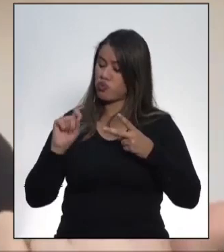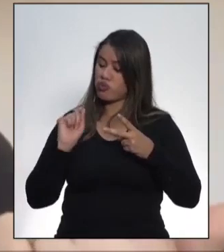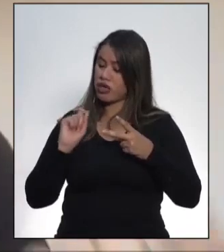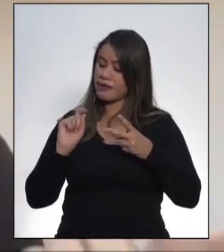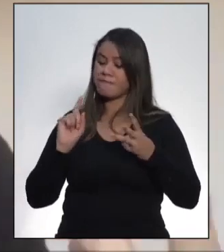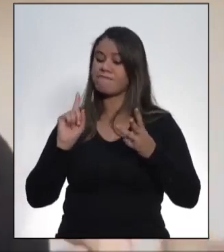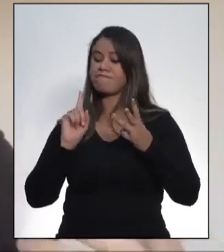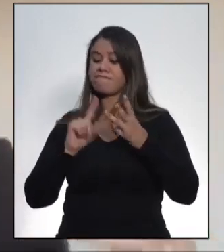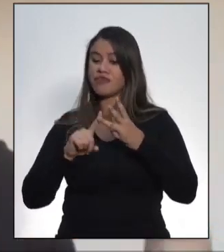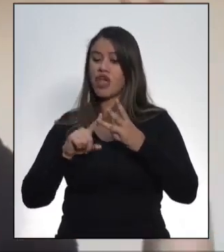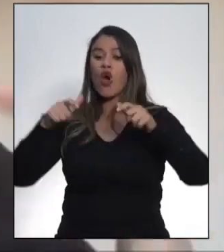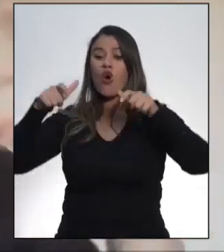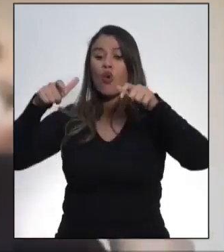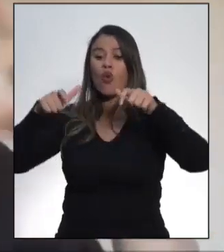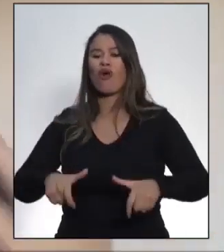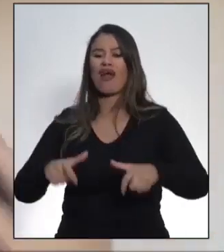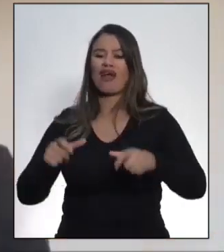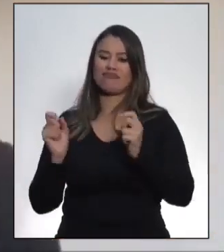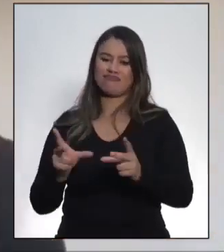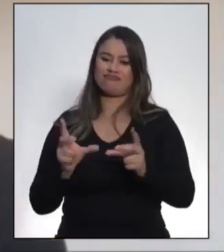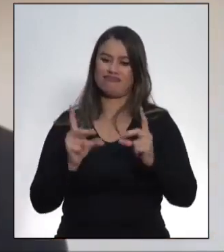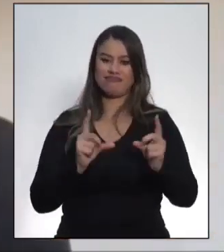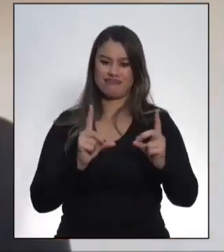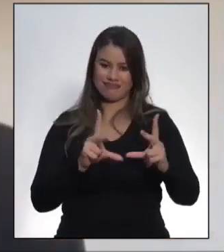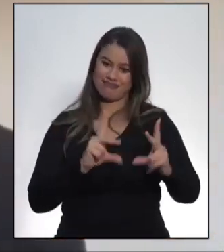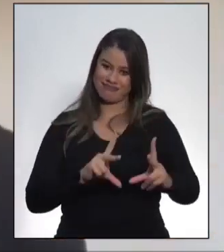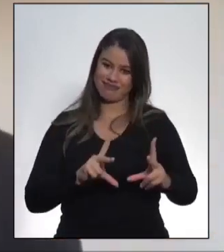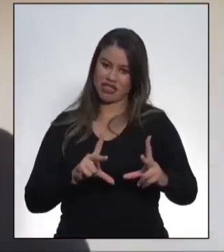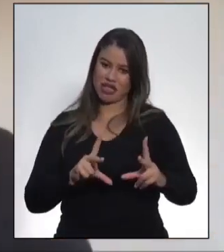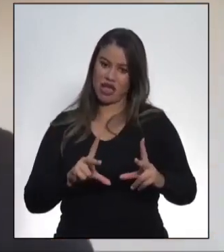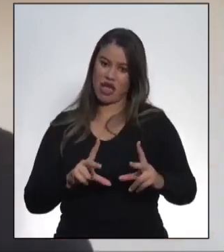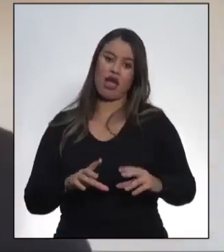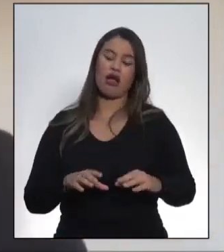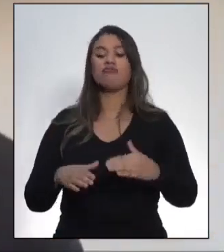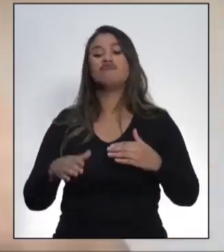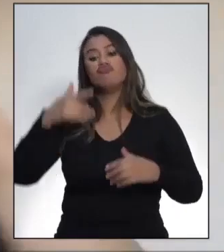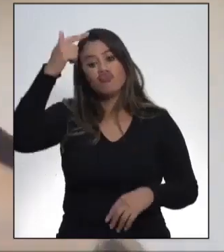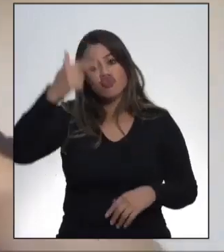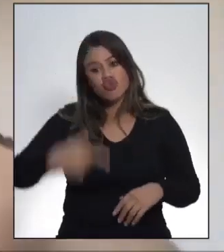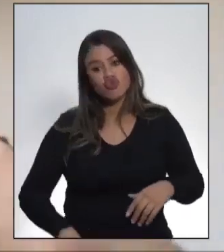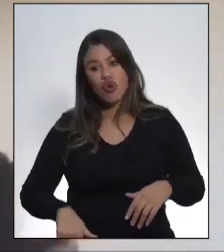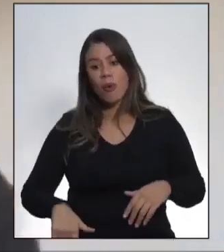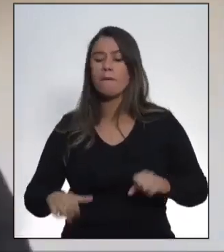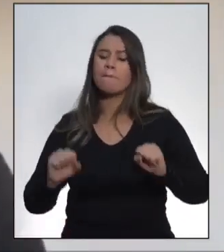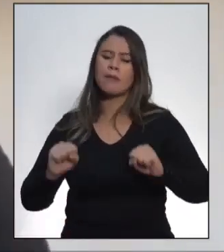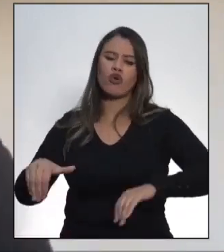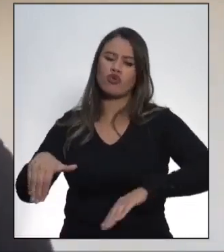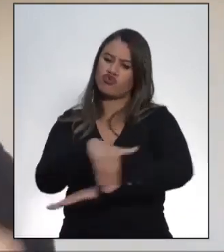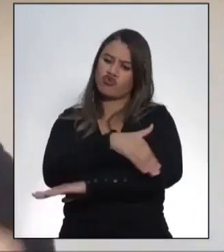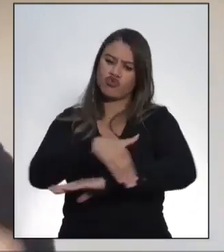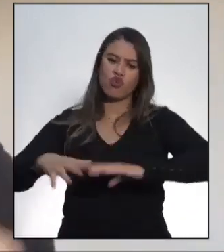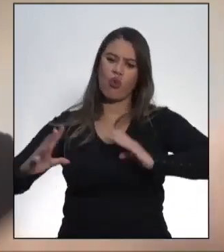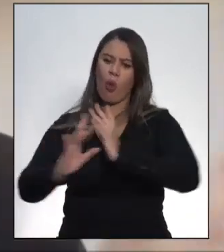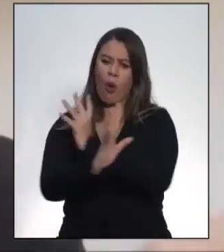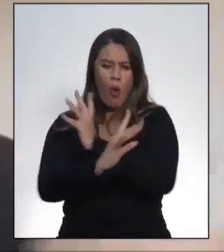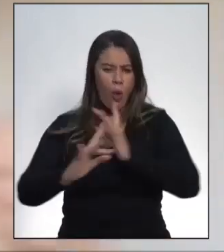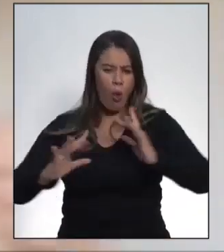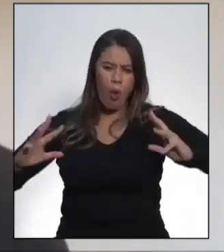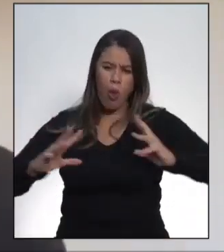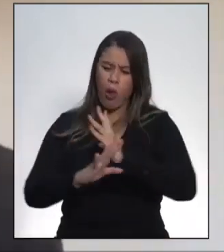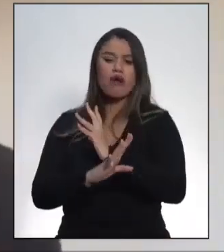vendido? Repito, dependendo do produto, você vai querer vender esse produto numa rua movimentada, dentro de um